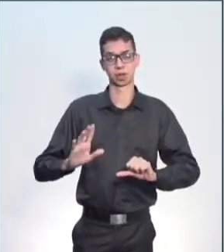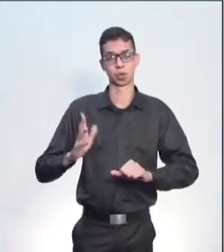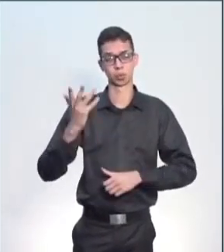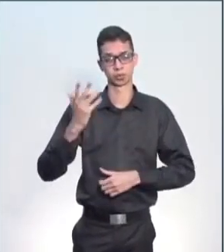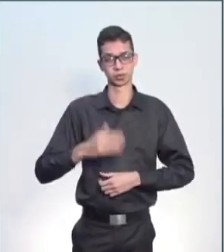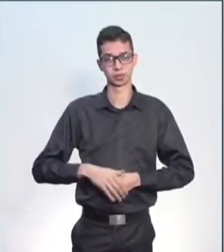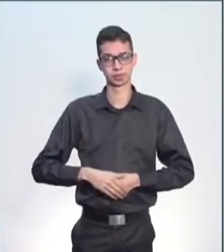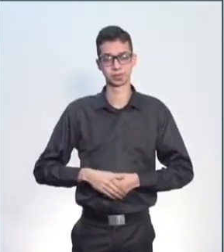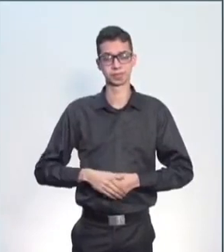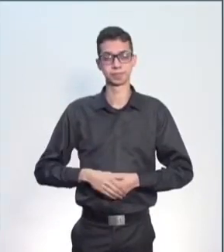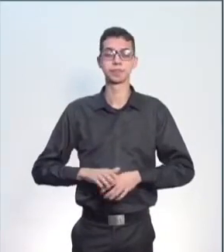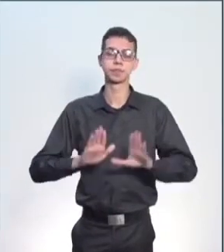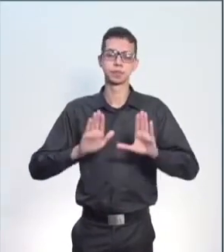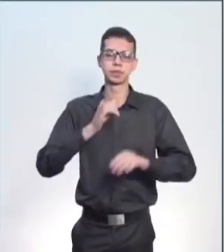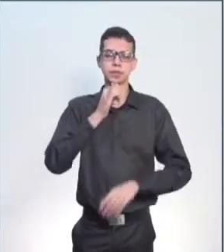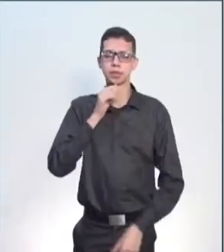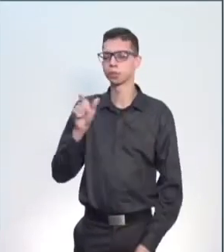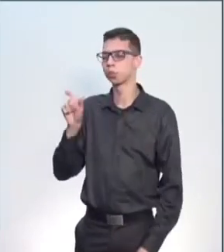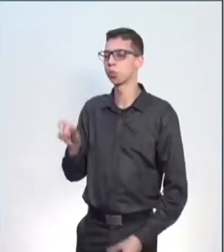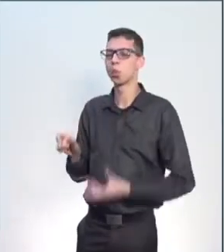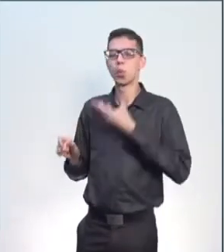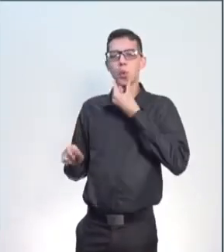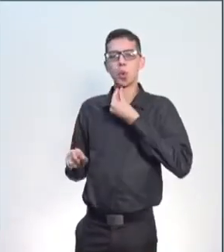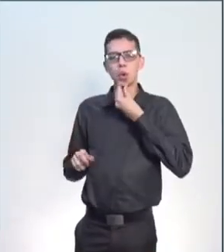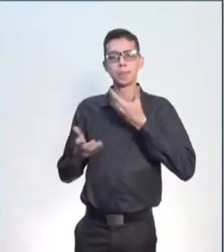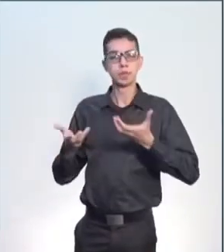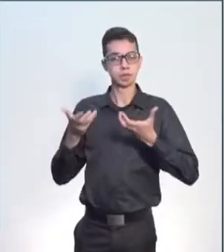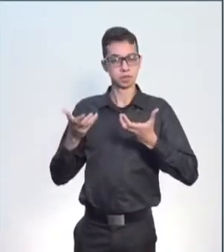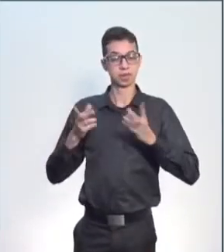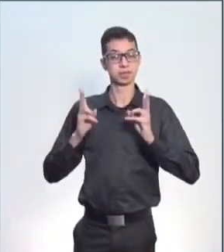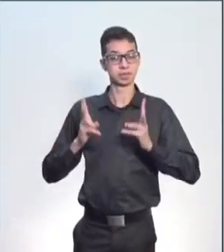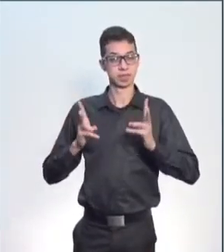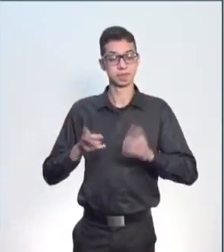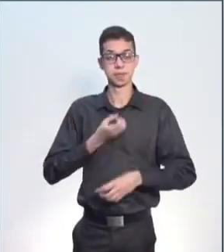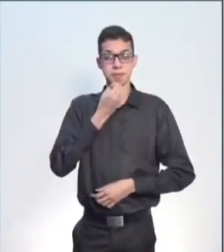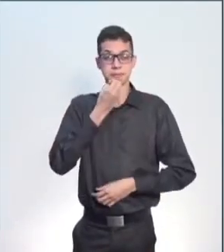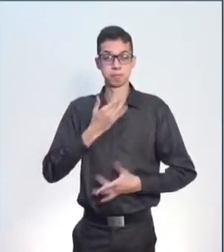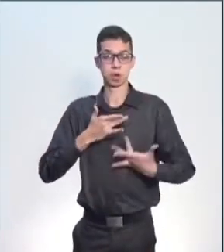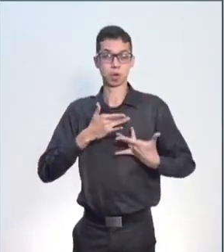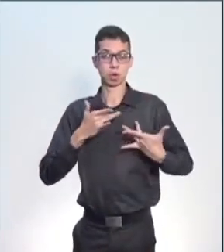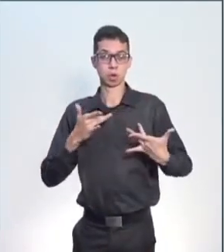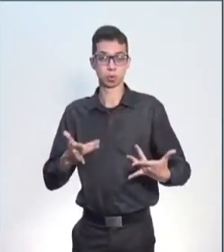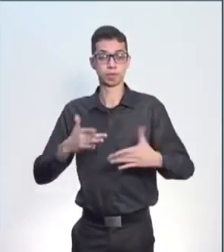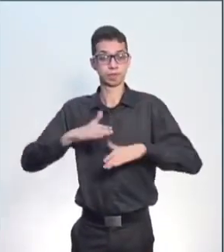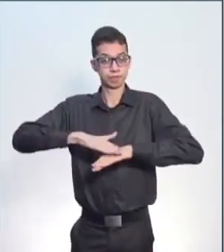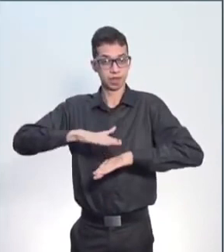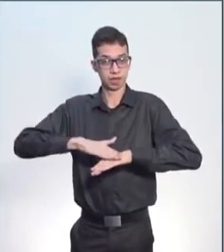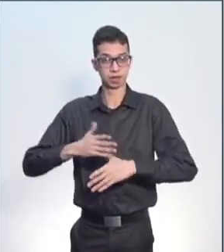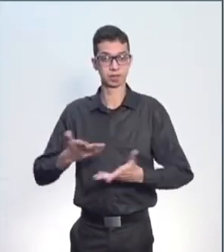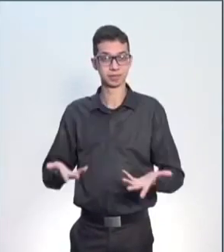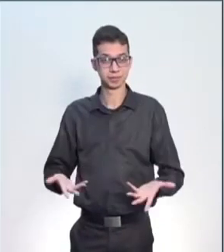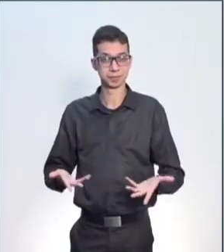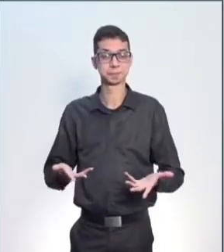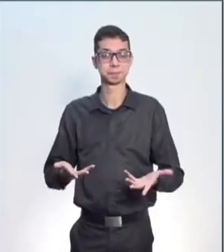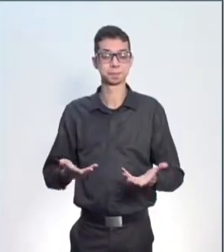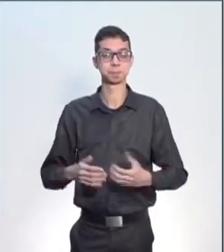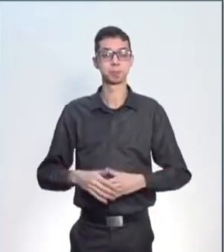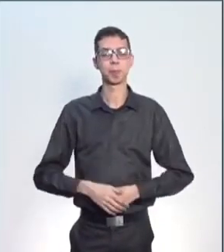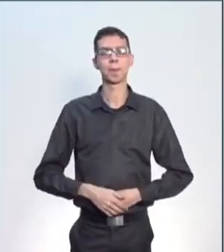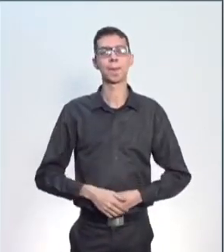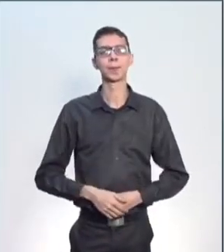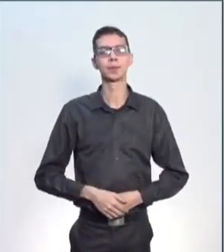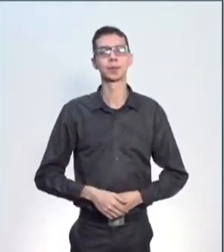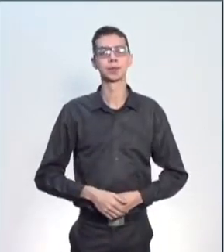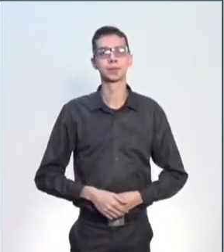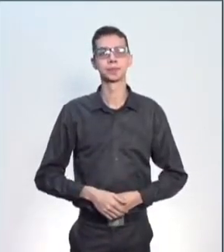as suas palavras, fazer profissão de bondade, perder-se-á em meio a tantos,